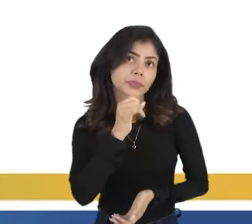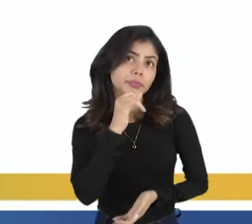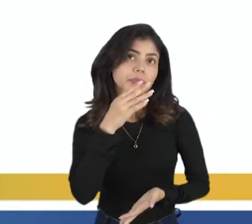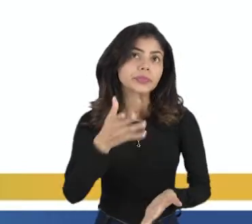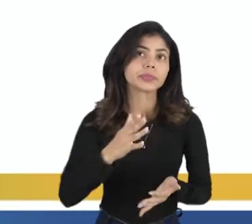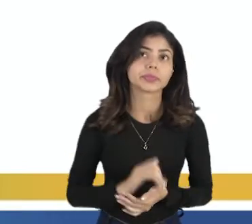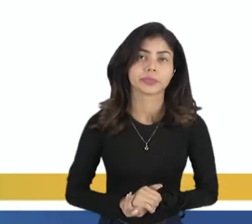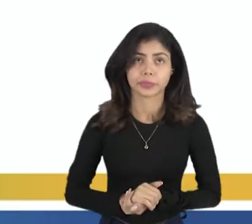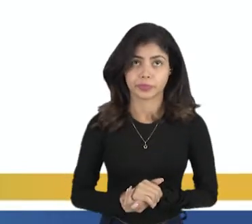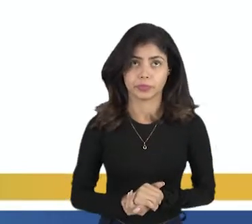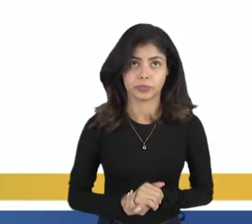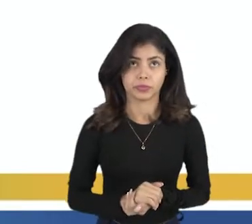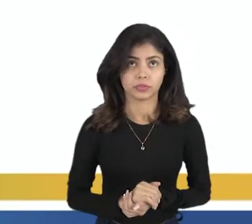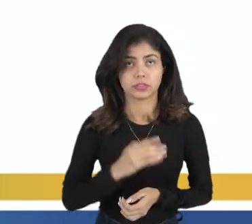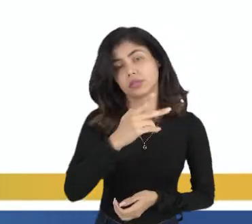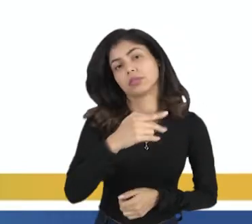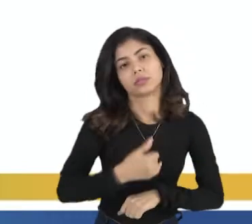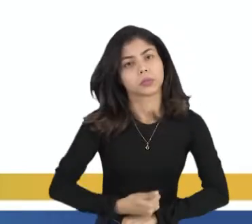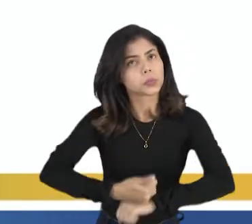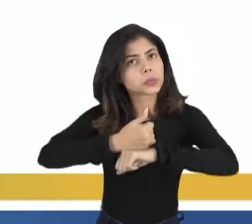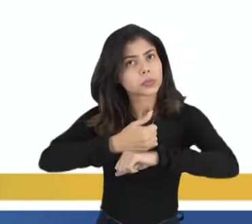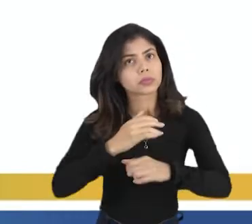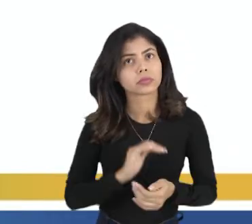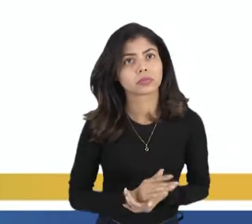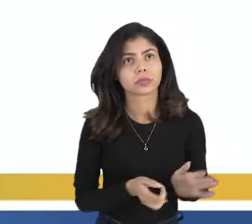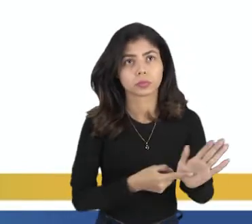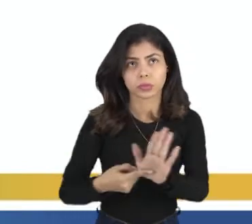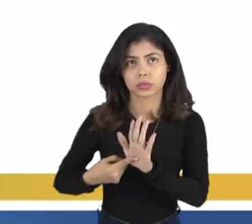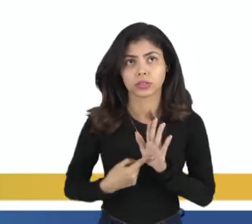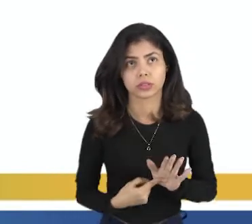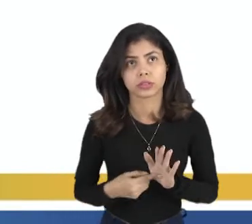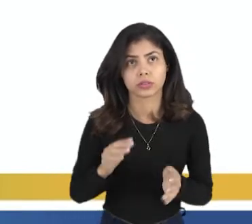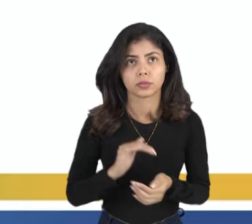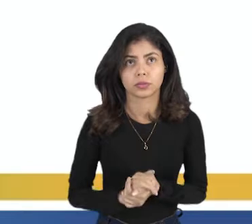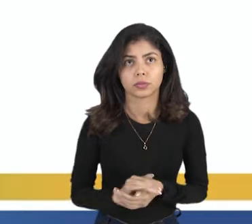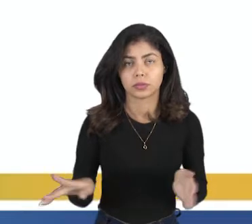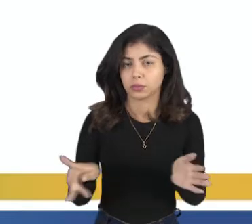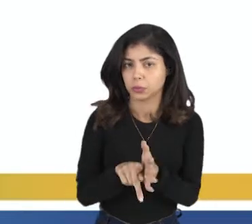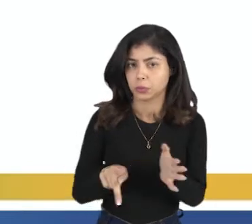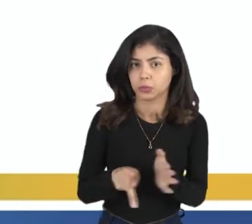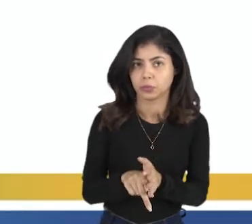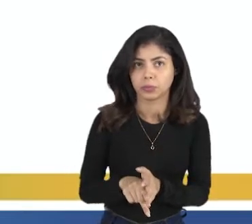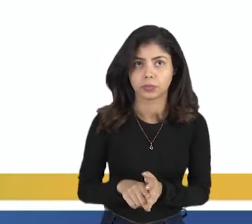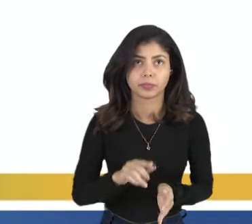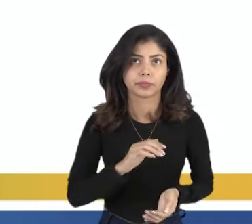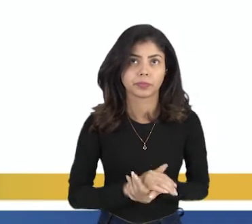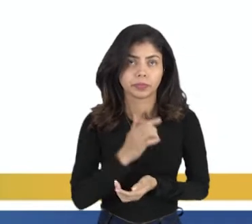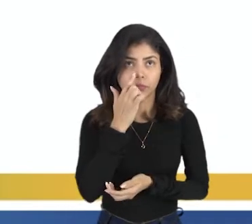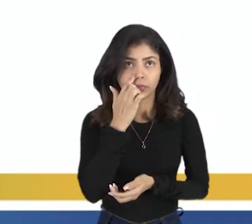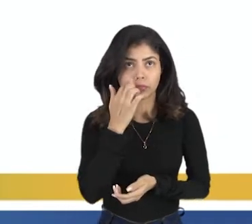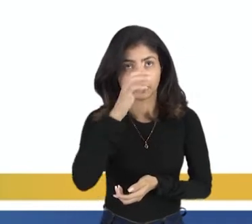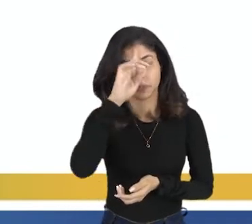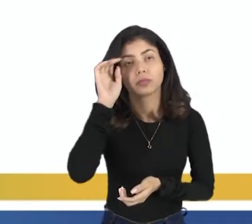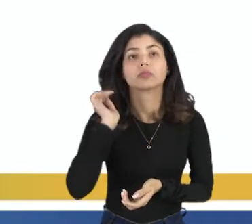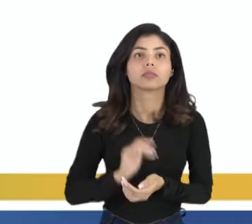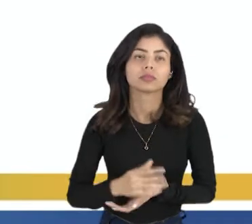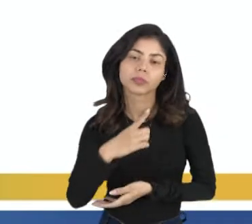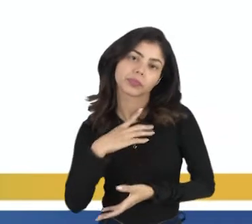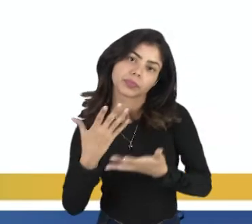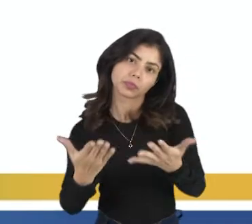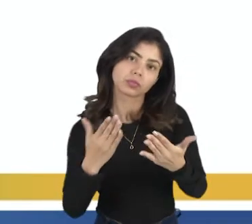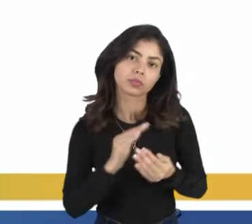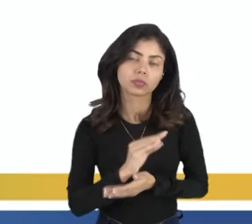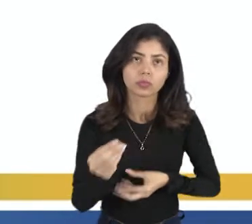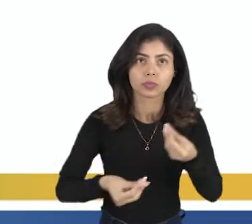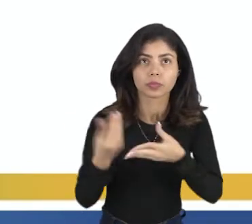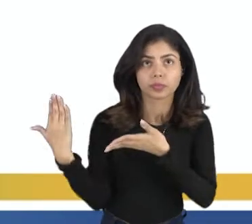exemplo. Enquanto as divisões qualitativas, né, apresentam-se aí na posição horizontal. Então, esse tipo de gráfico